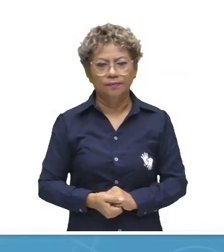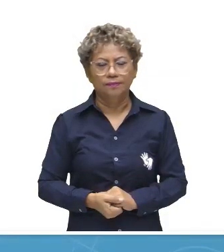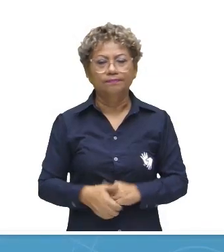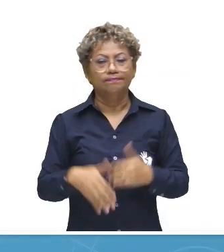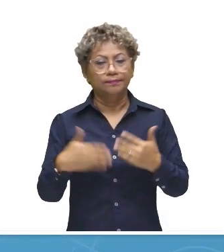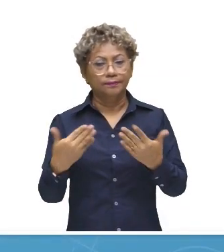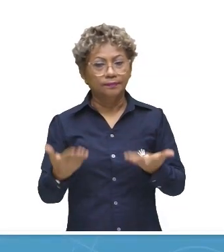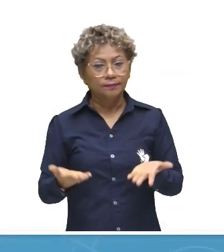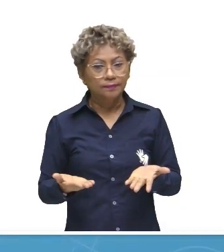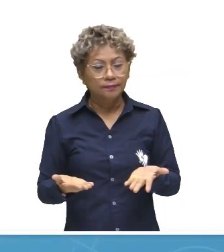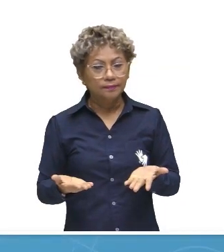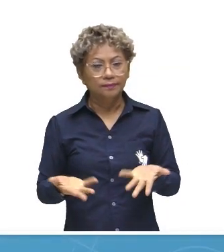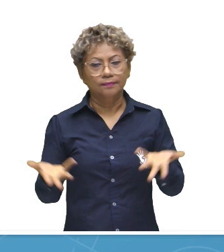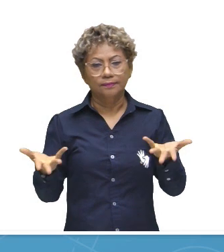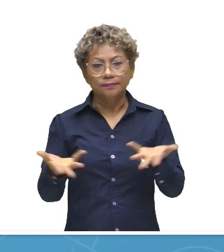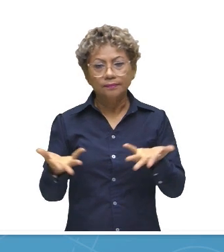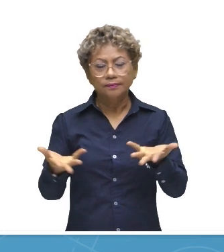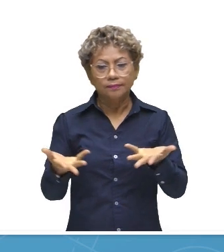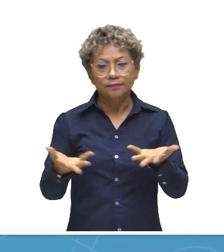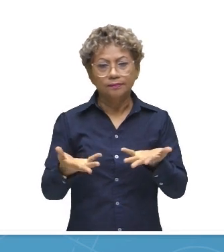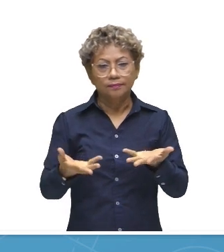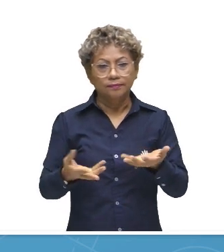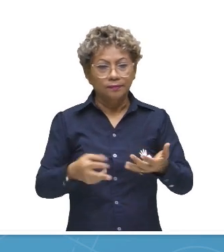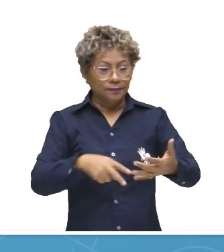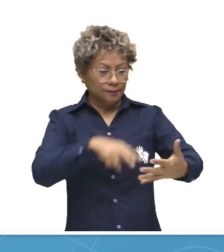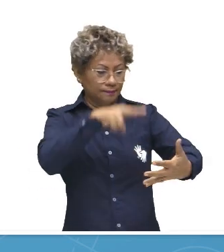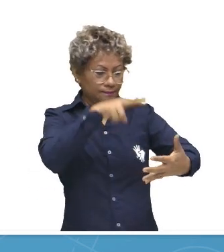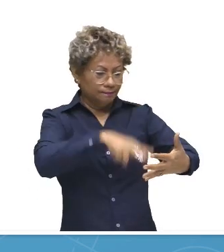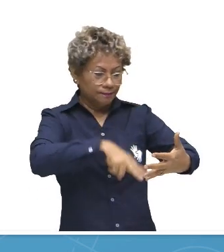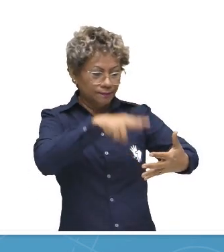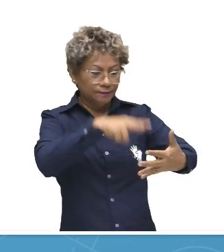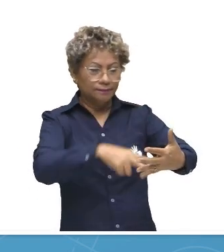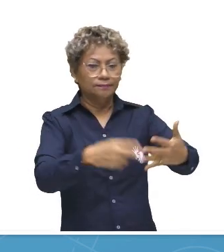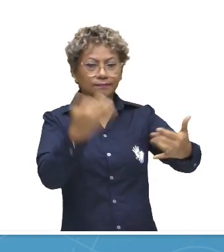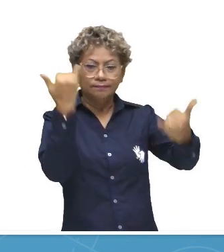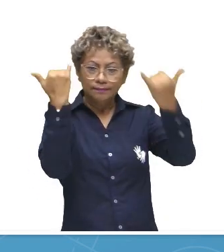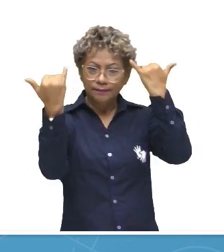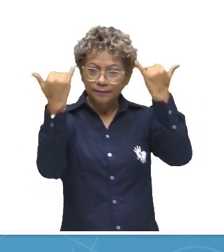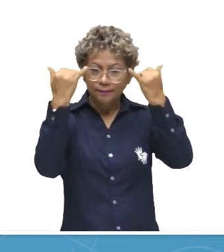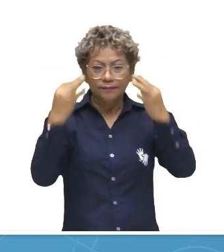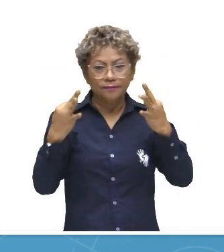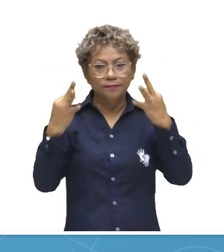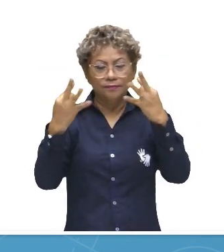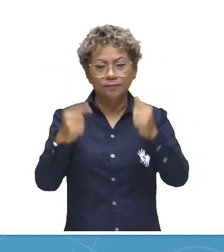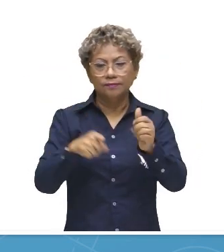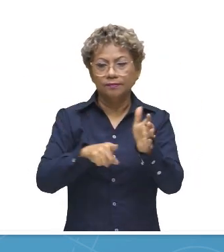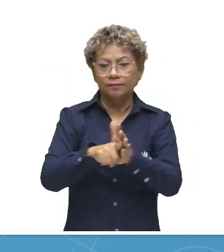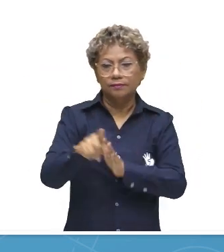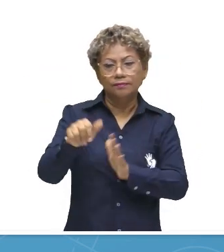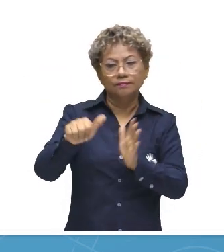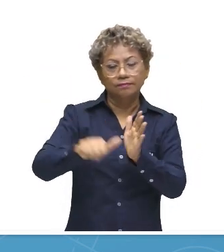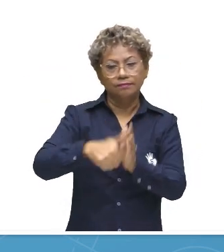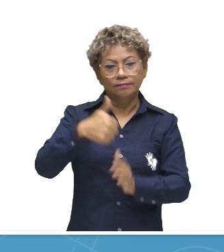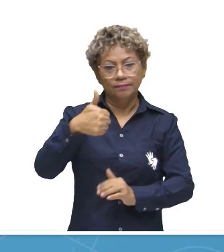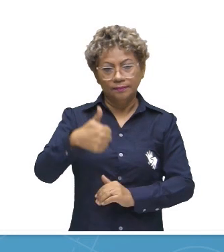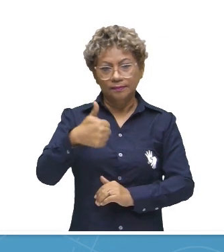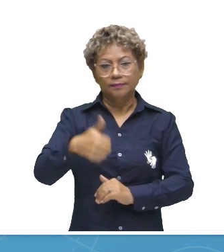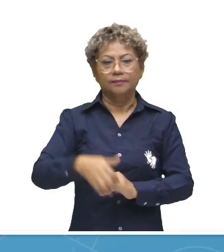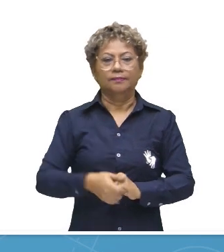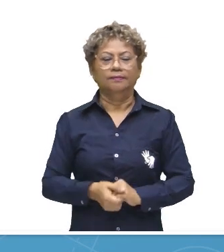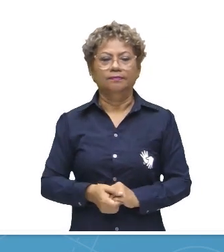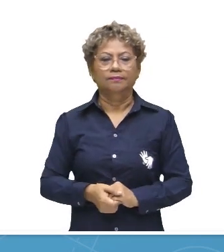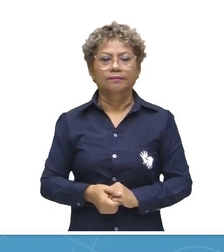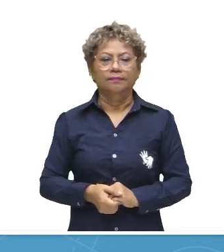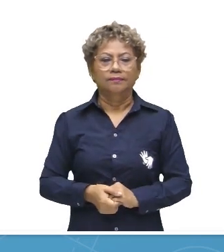Então, na nossa dinâmica local interativa, temos o seguinte aí. Questão 1, né? A respeito das classificações que os polígonos podem ser,